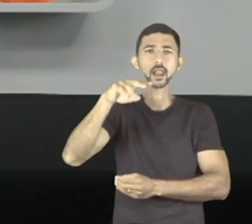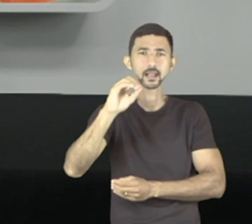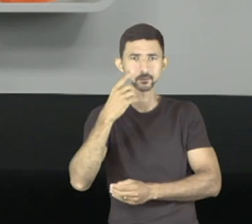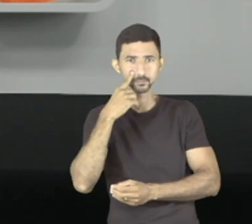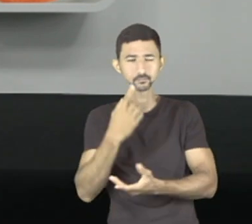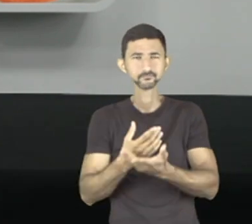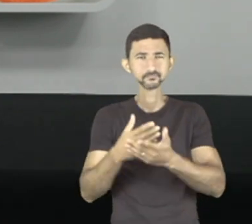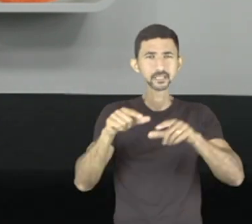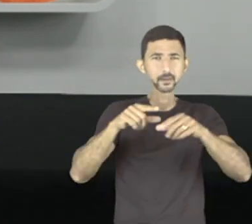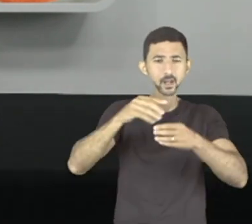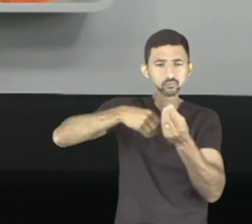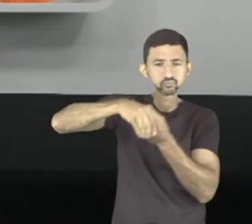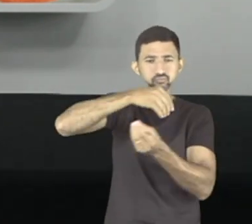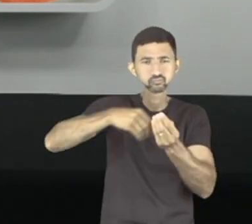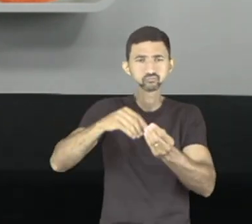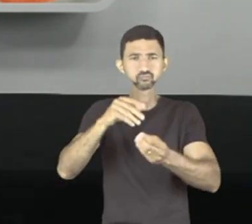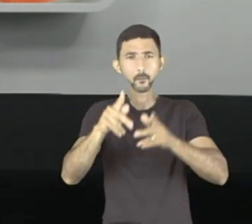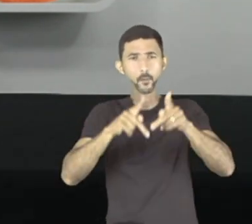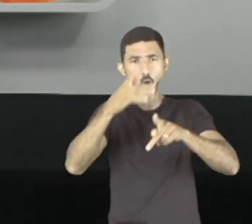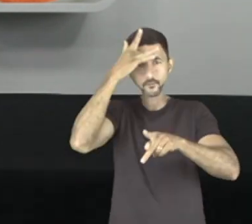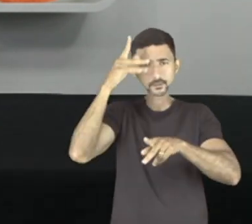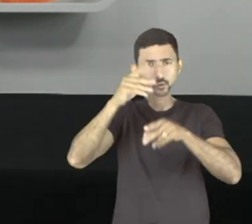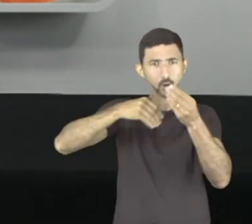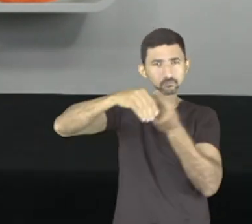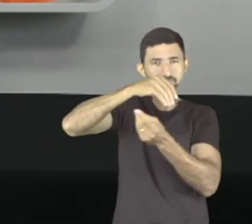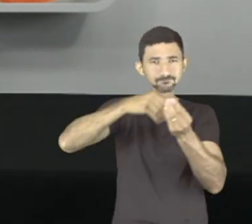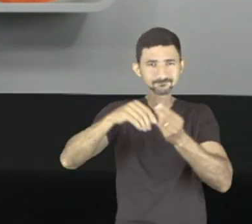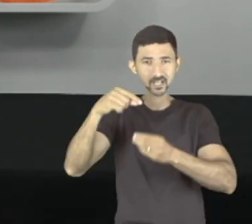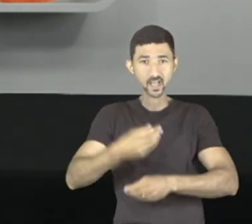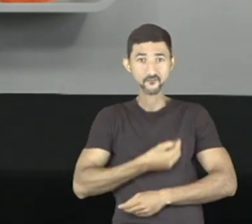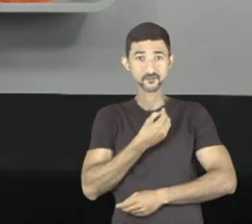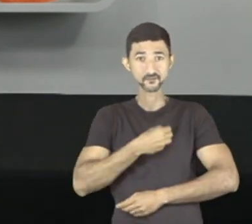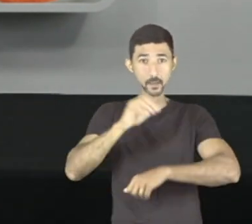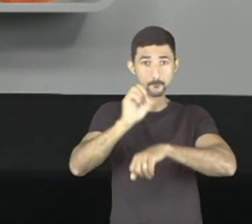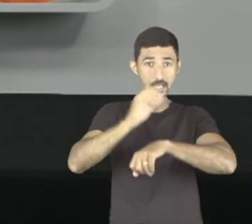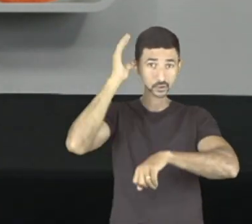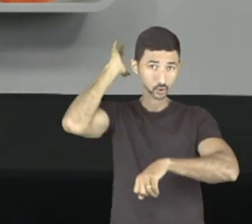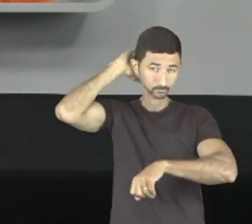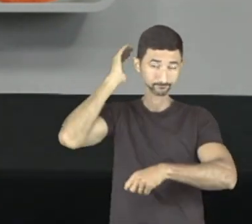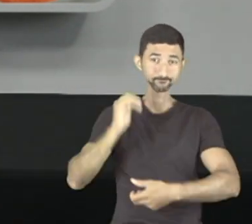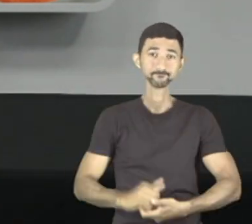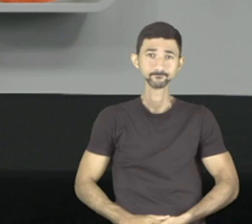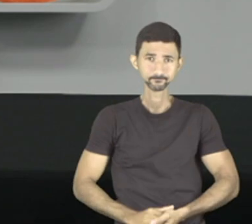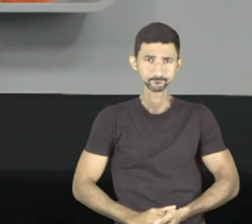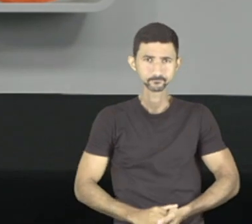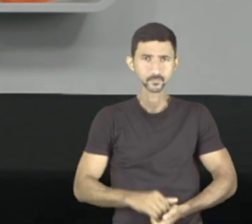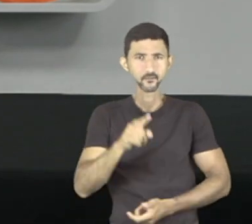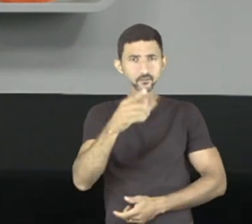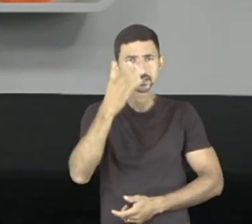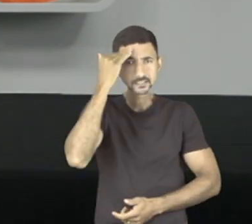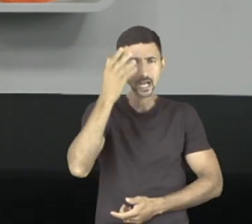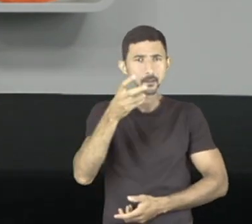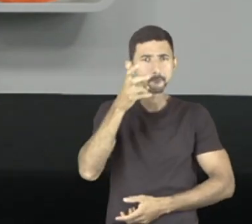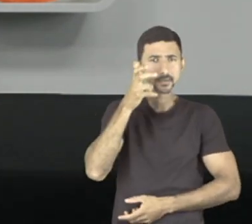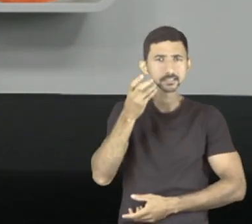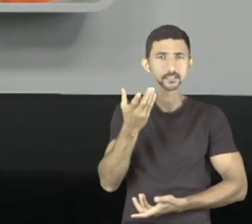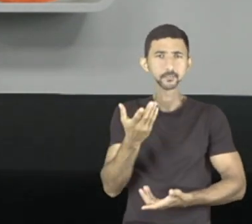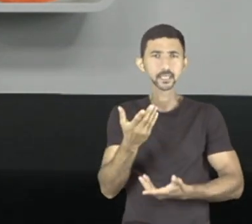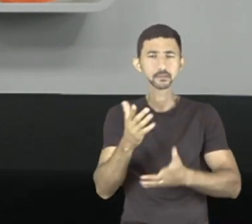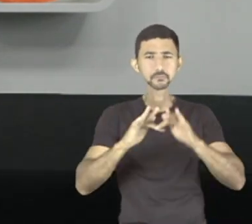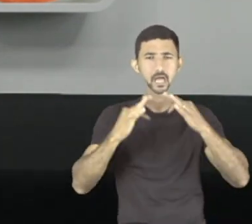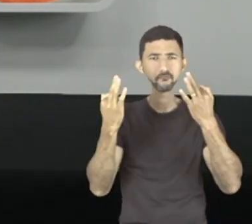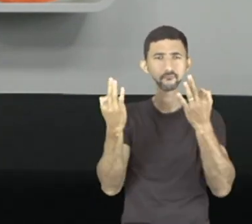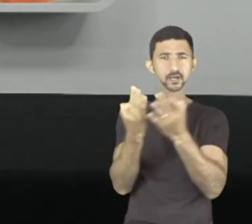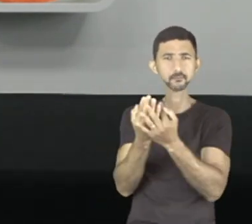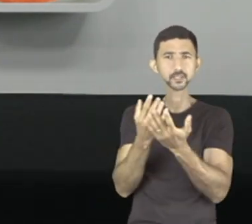vocês, sobre esses povos que compõem a população paraense. Então você vai observar aí na sua